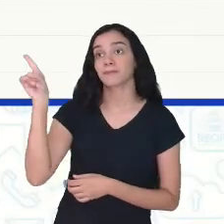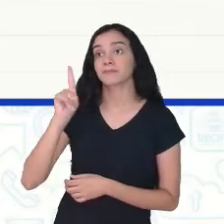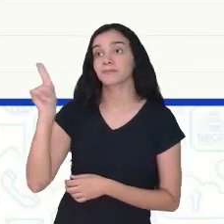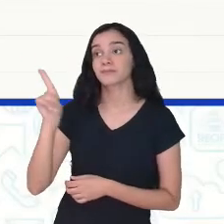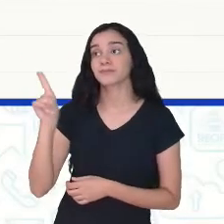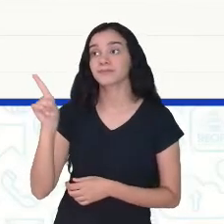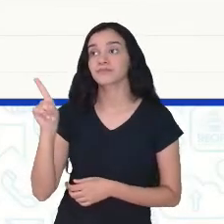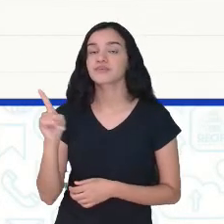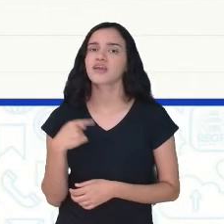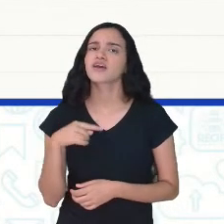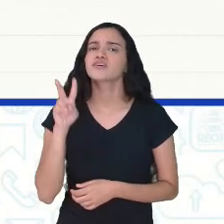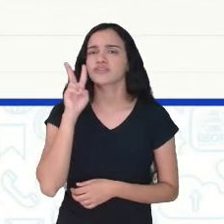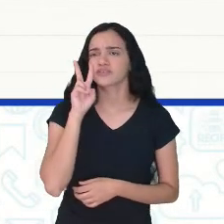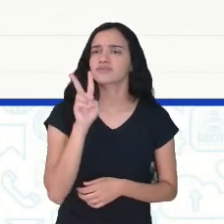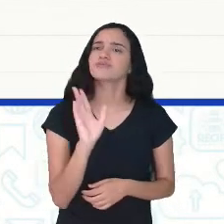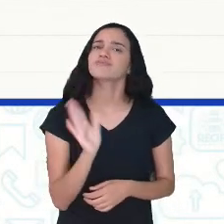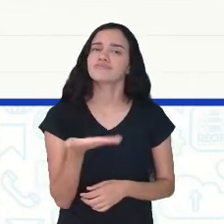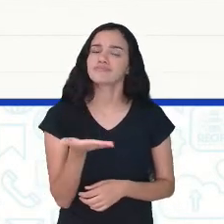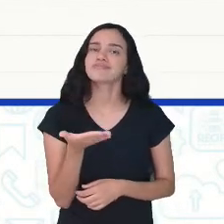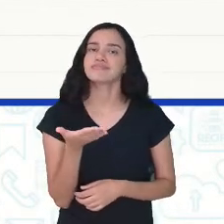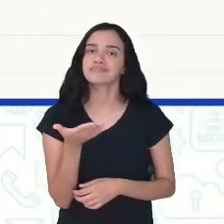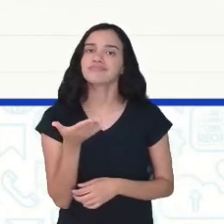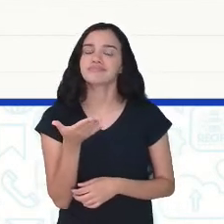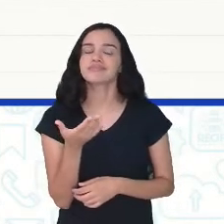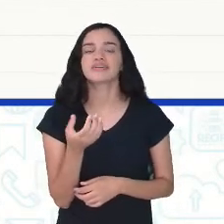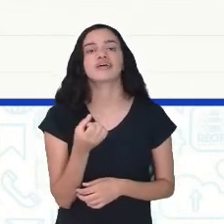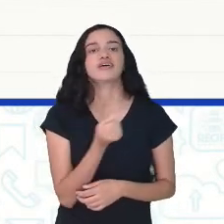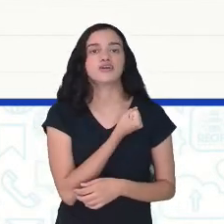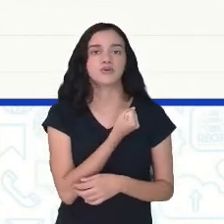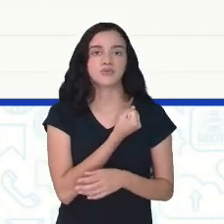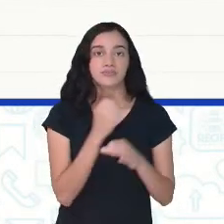Então, a gente já viu isso aqui, tá? Que os inteiros,